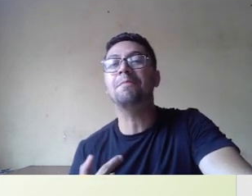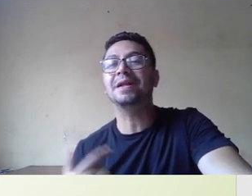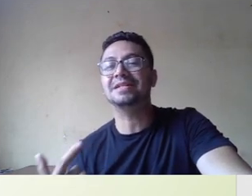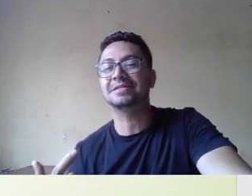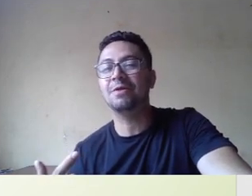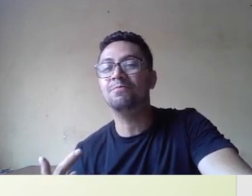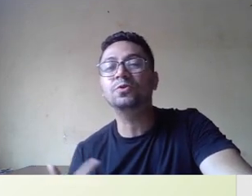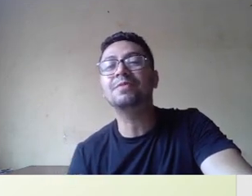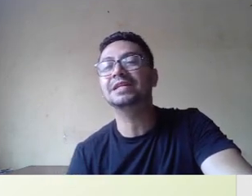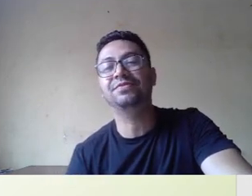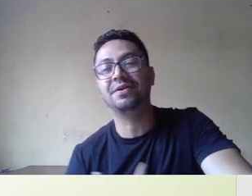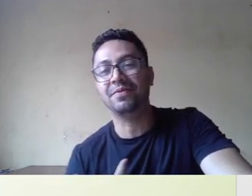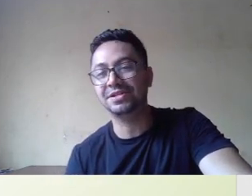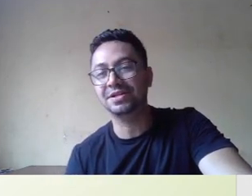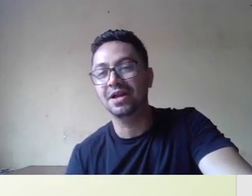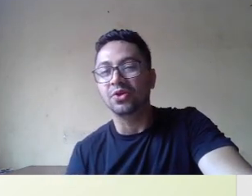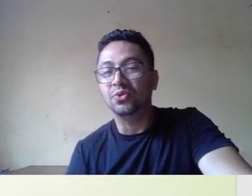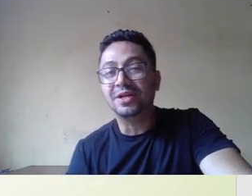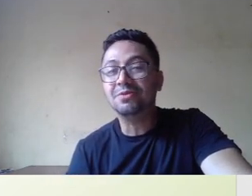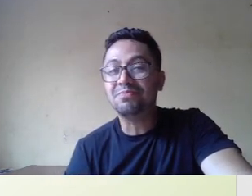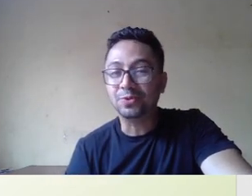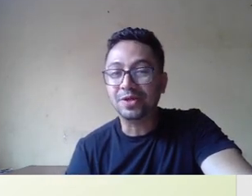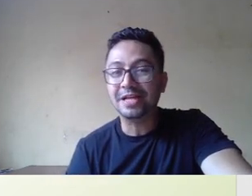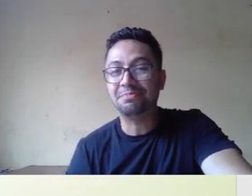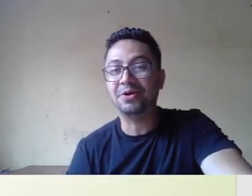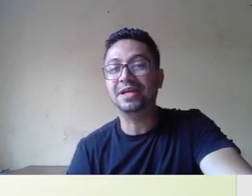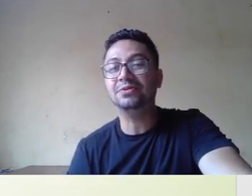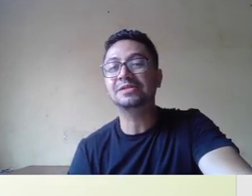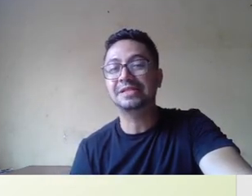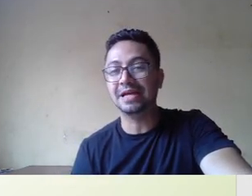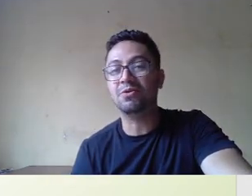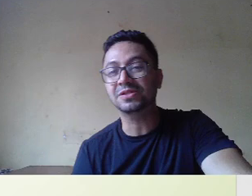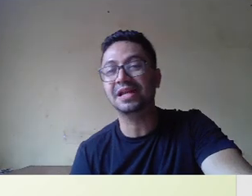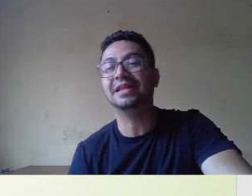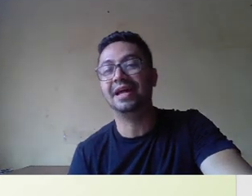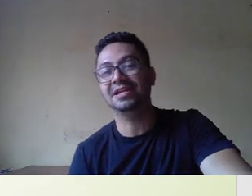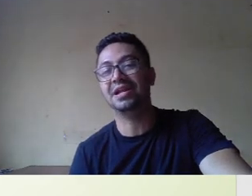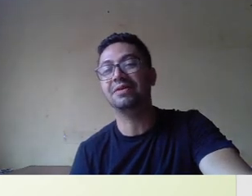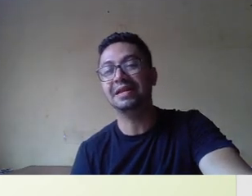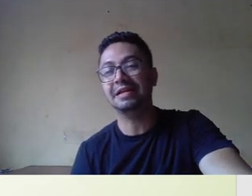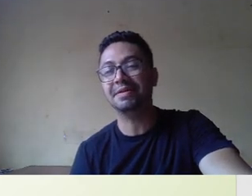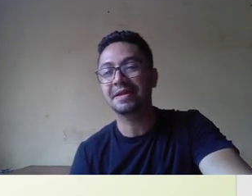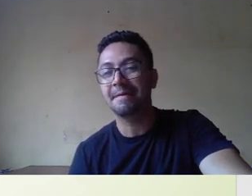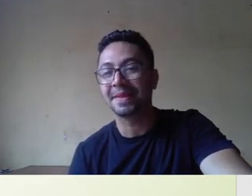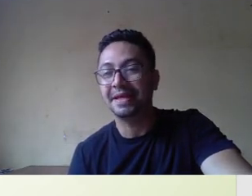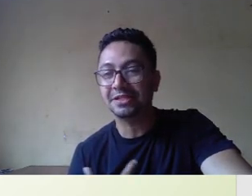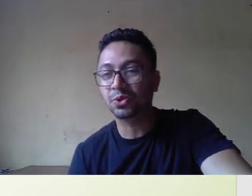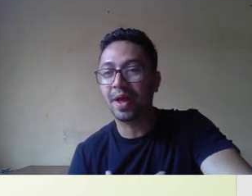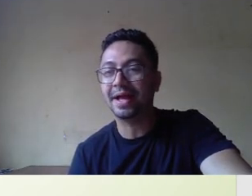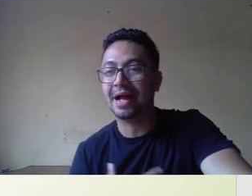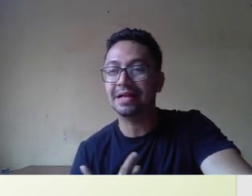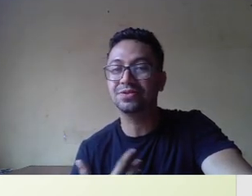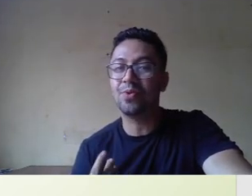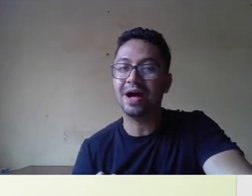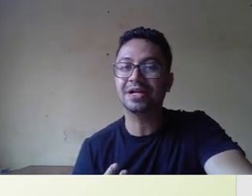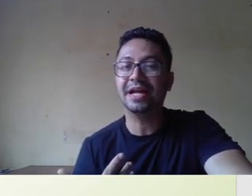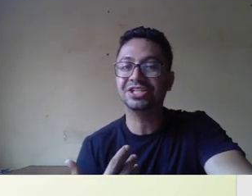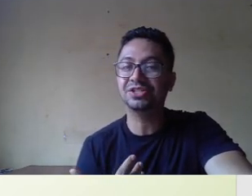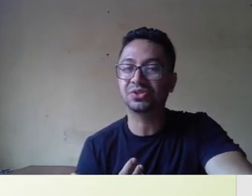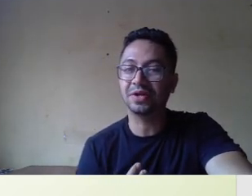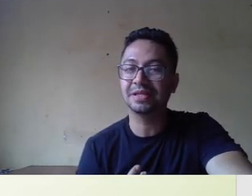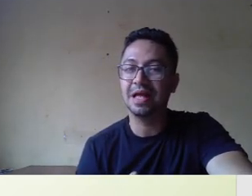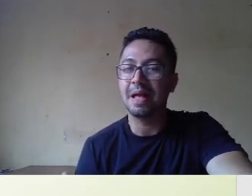que a topicalização é muito mais frequente do que no português, podendo ser considerada a regra geral na Libras, isto é, caso não